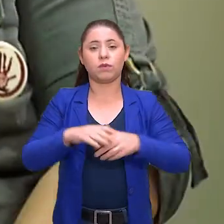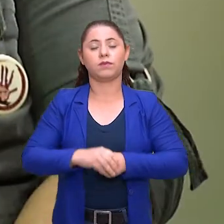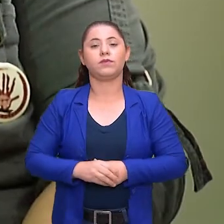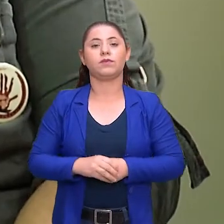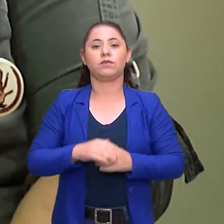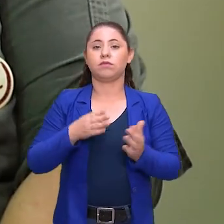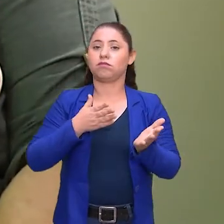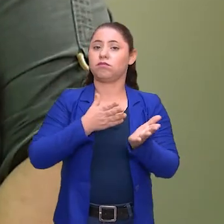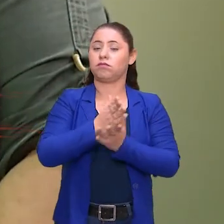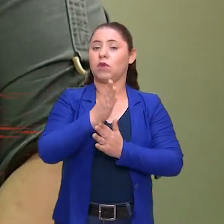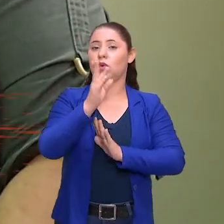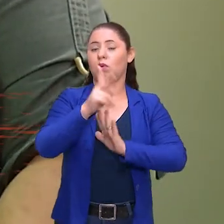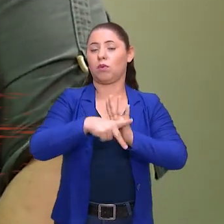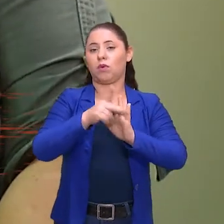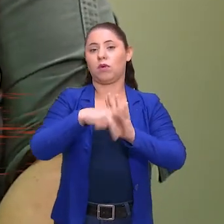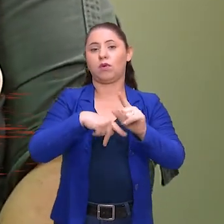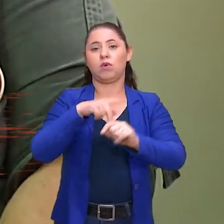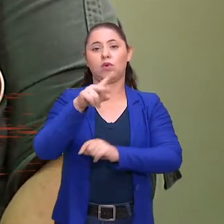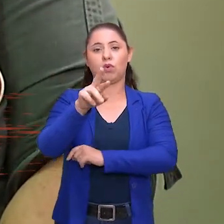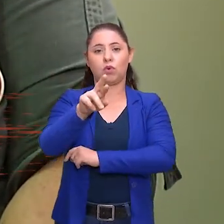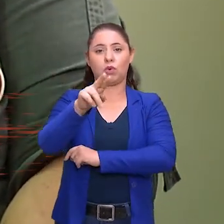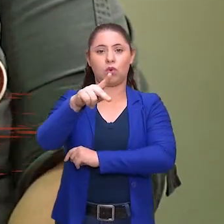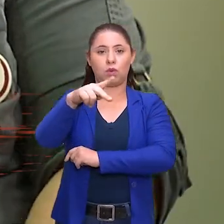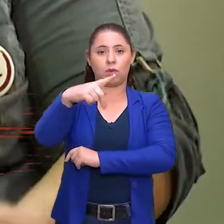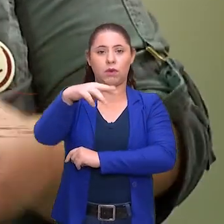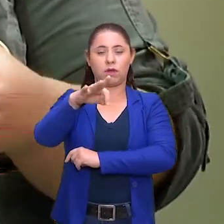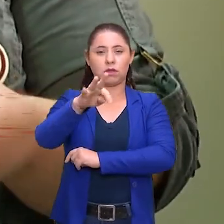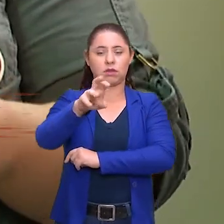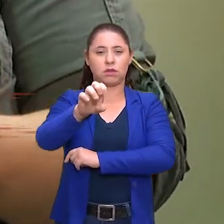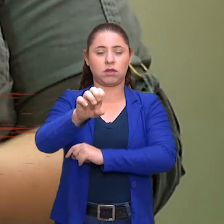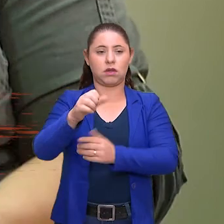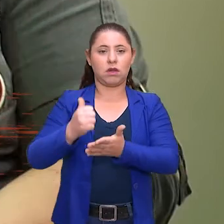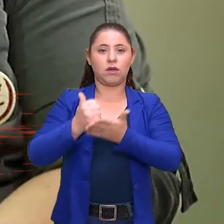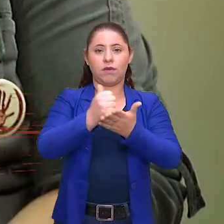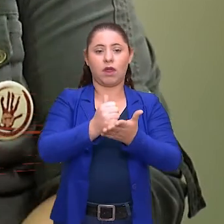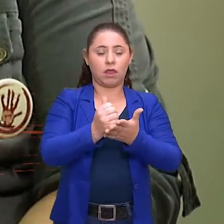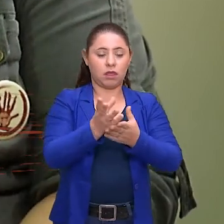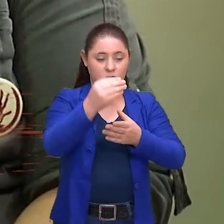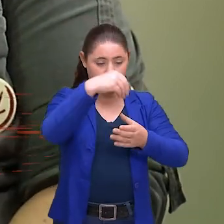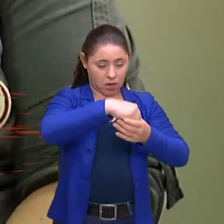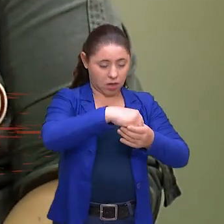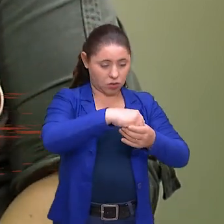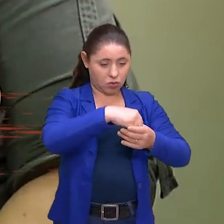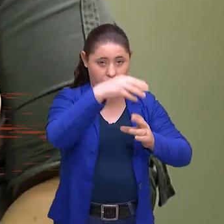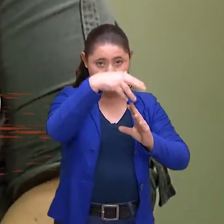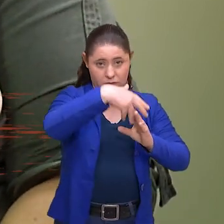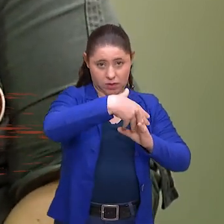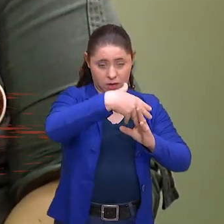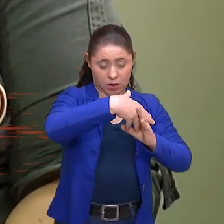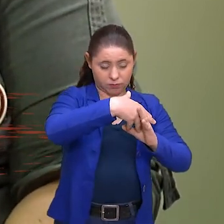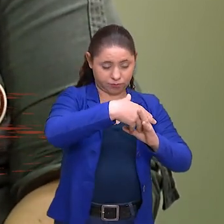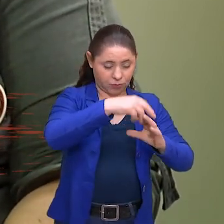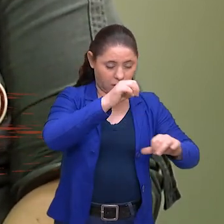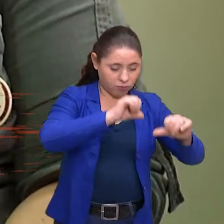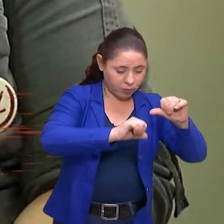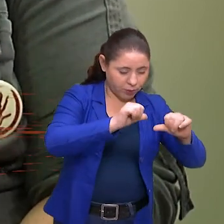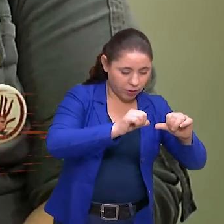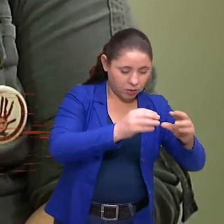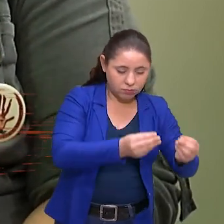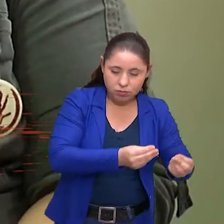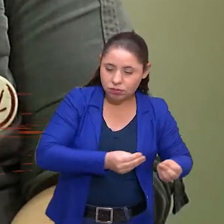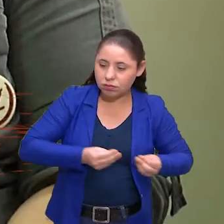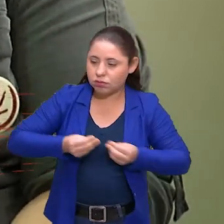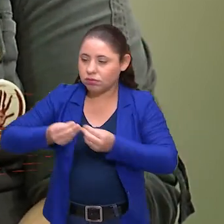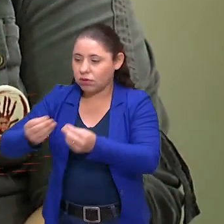O programa Rota Rupestre nada mais é do que levar o que nós temos nos laboratórios dentro da universidade para